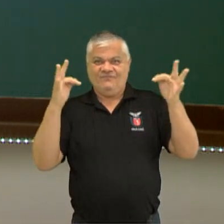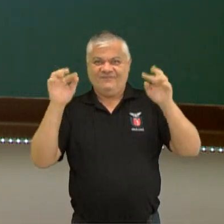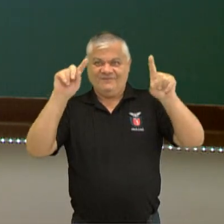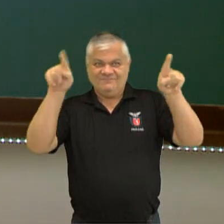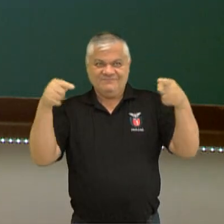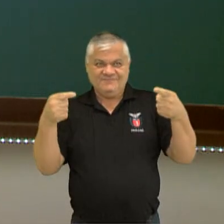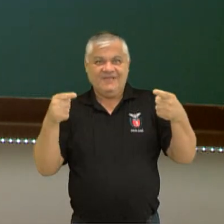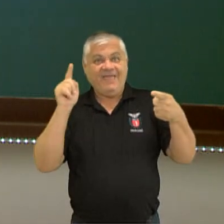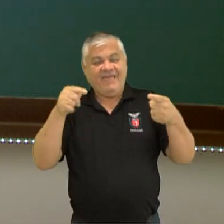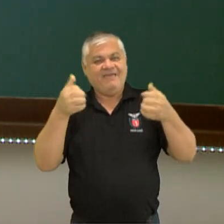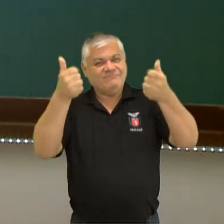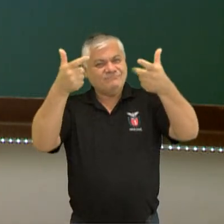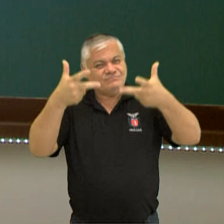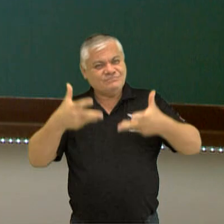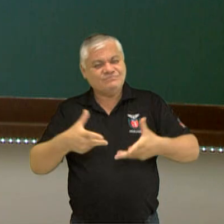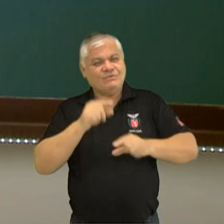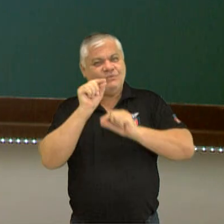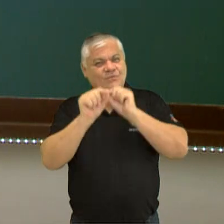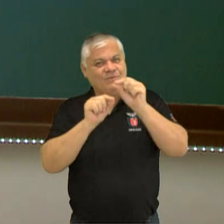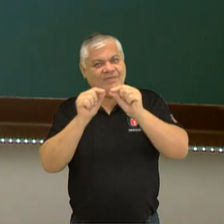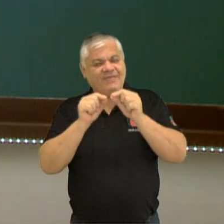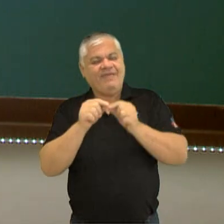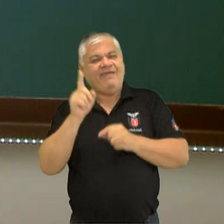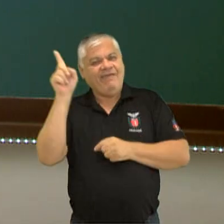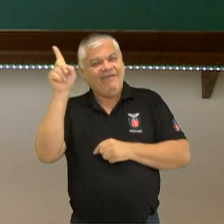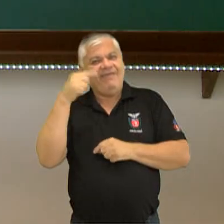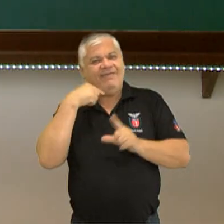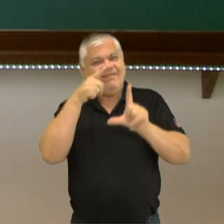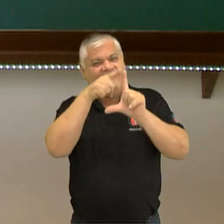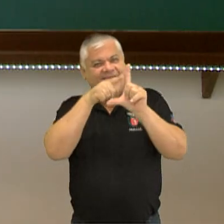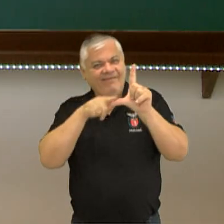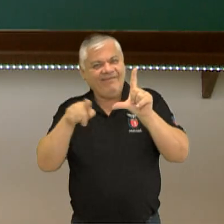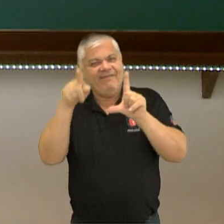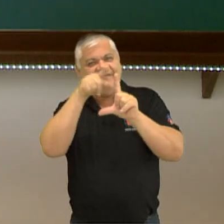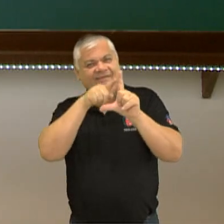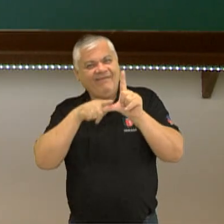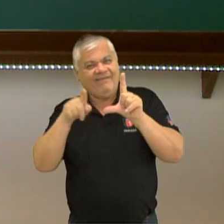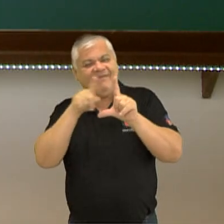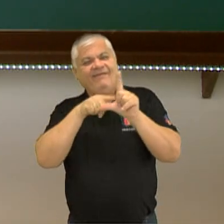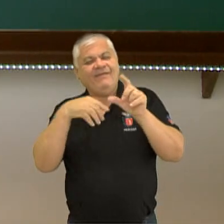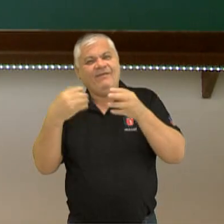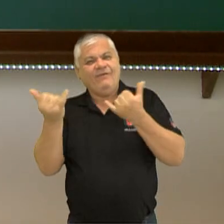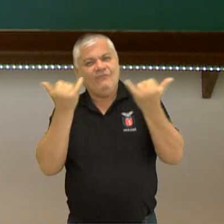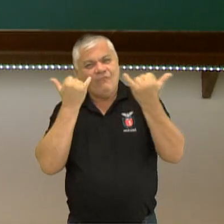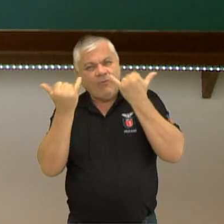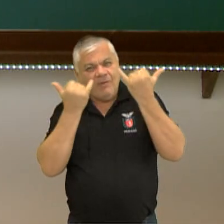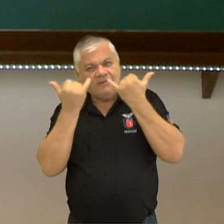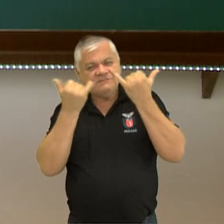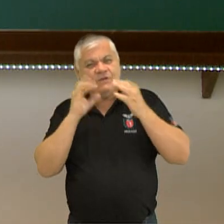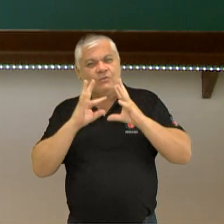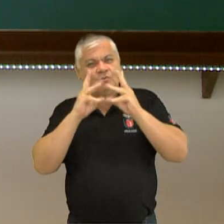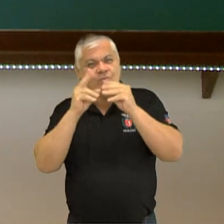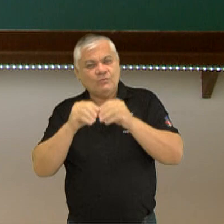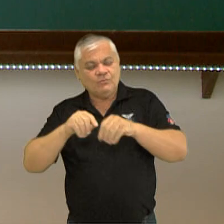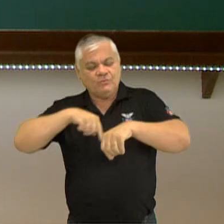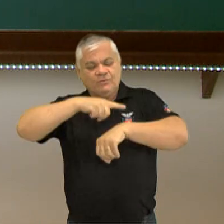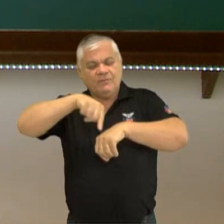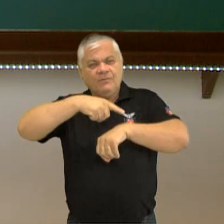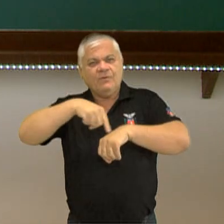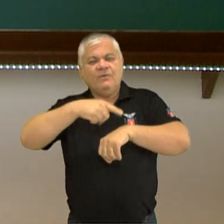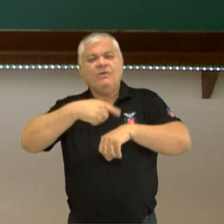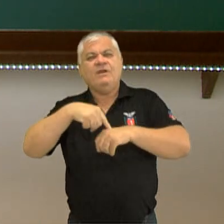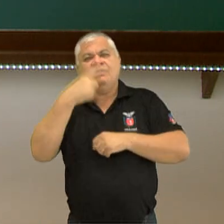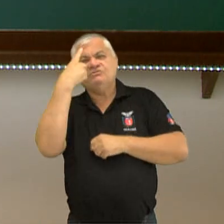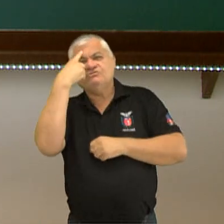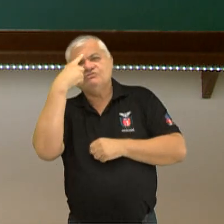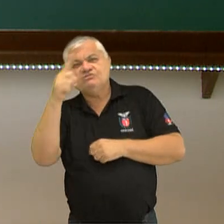vai descrever aquele gráfico com todas as informações da duração de dias no